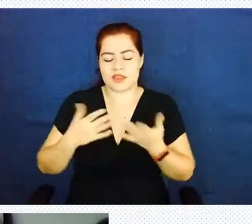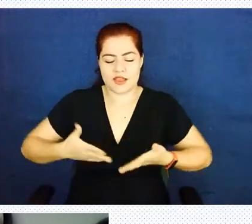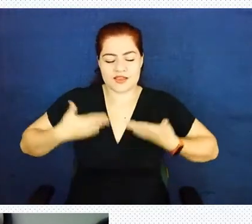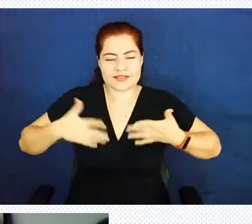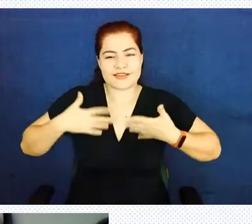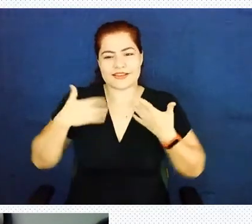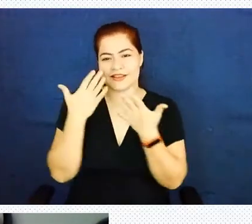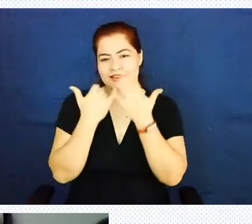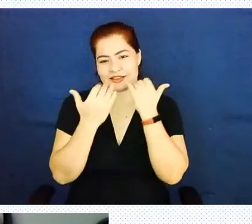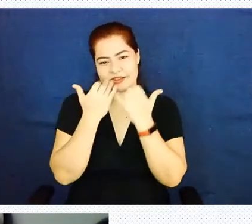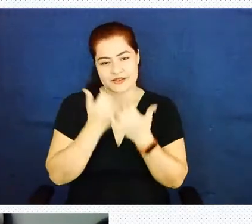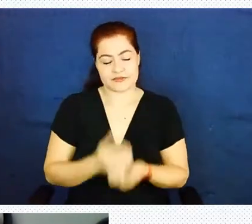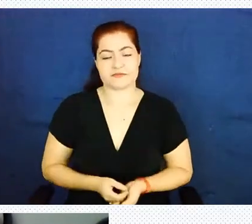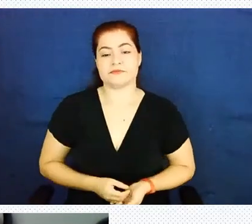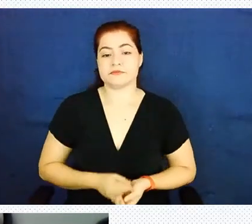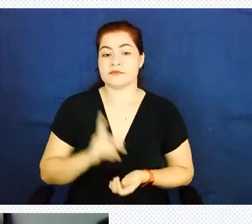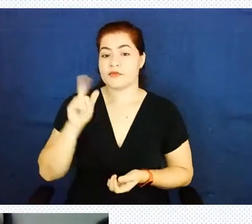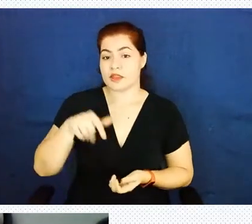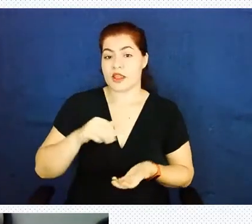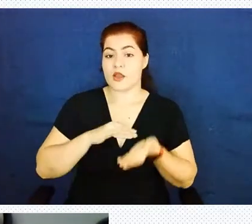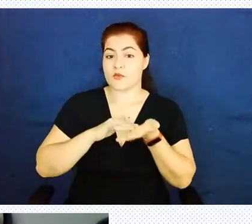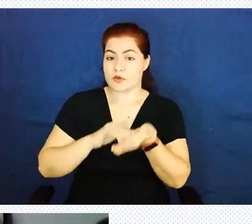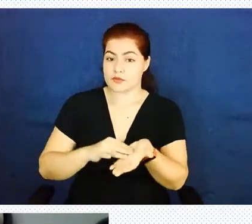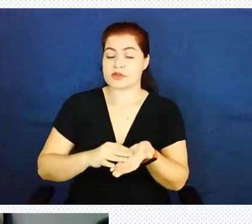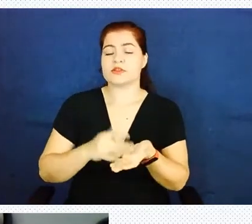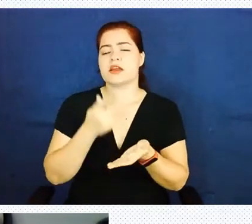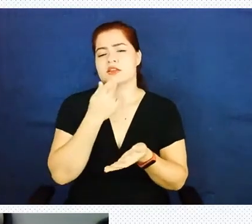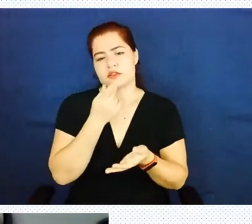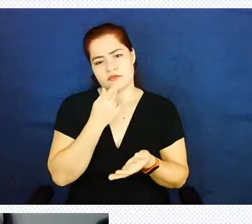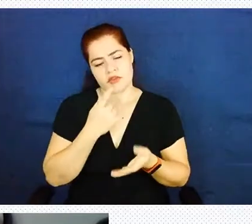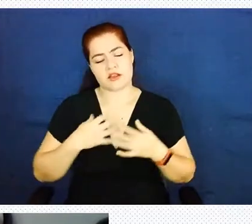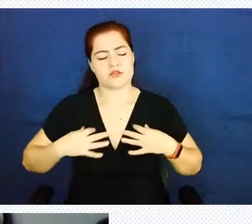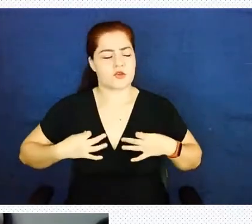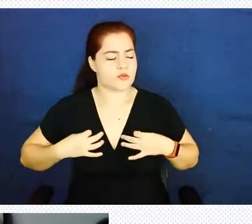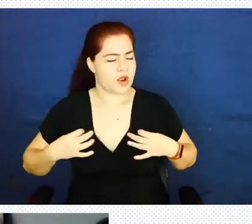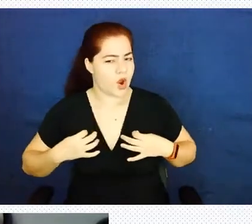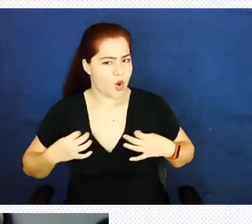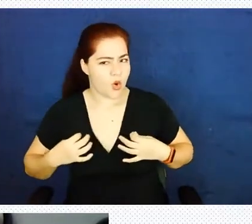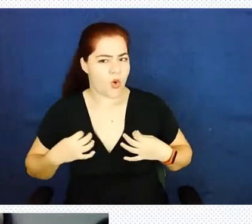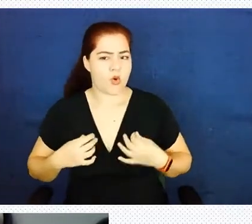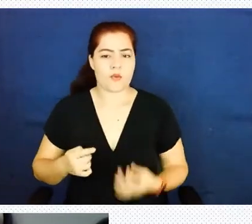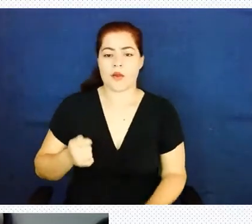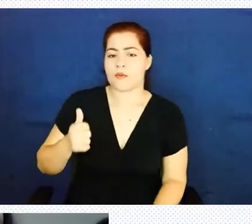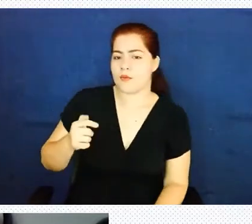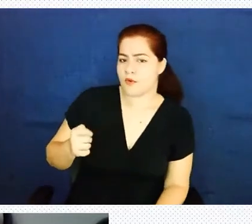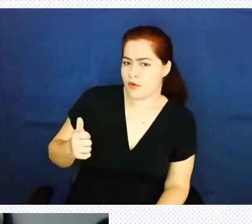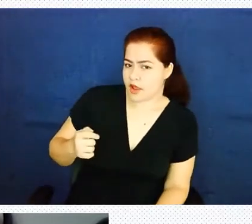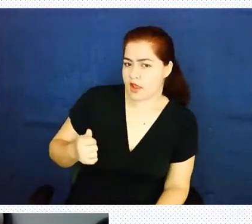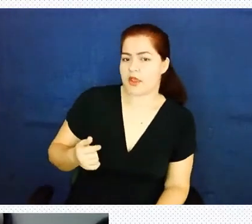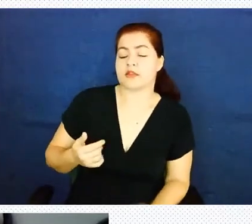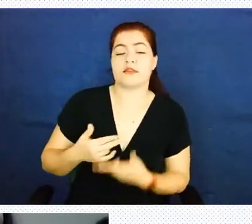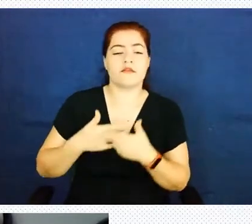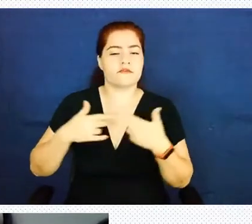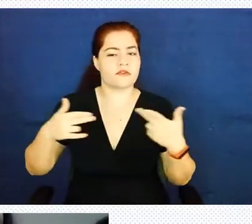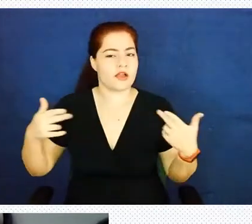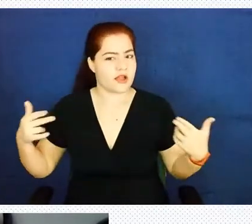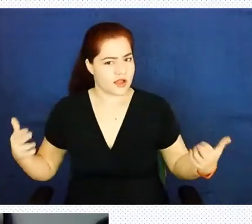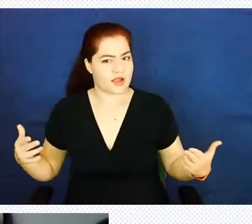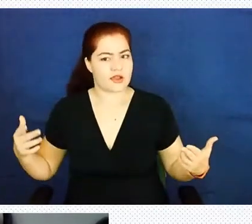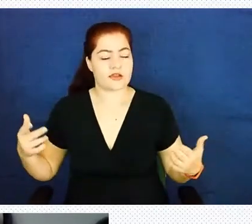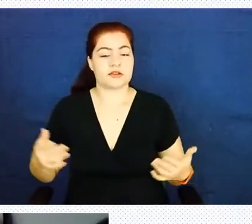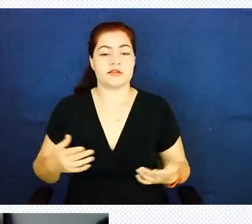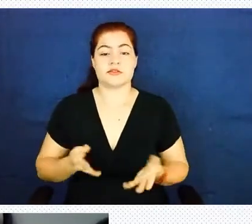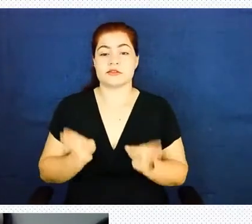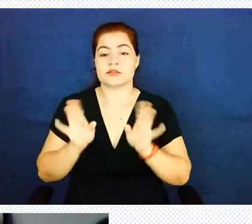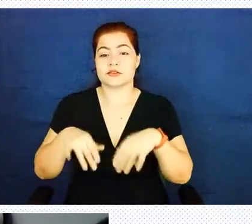ele traz sobre a peça de roupa, sobre a moeda, em várias circunstâncias. E ele